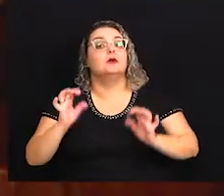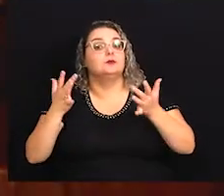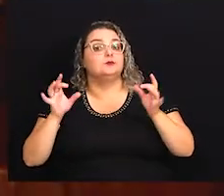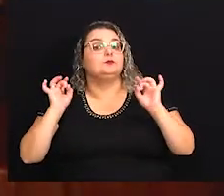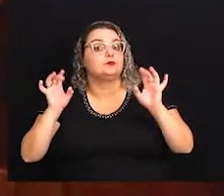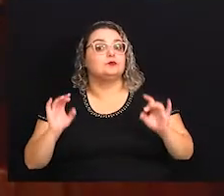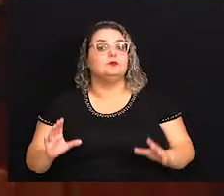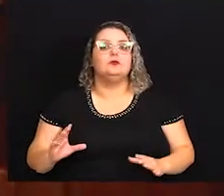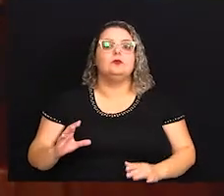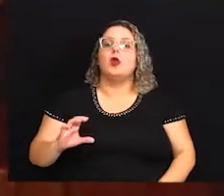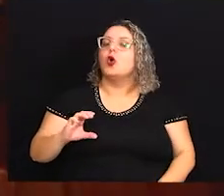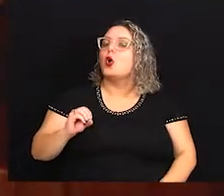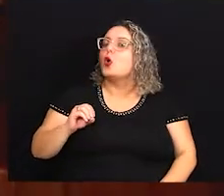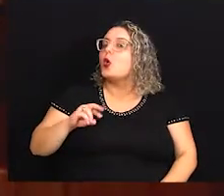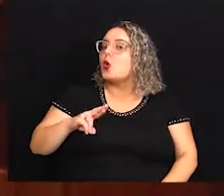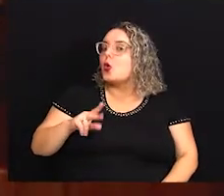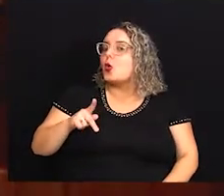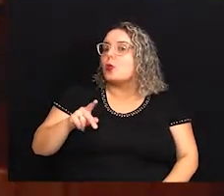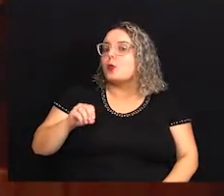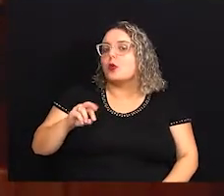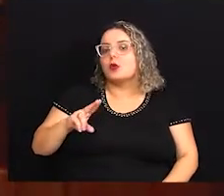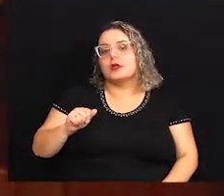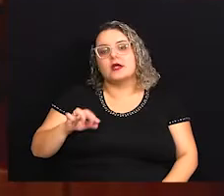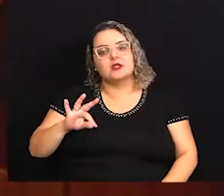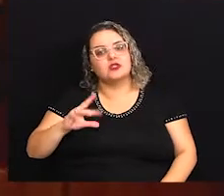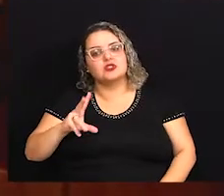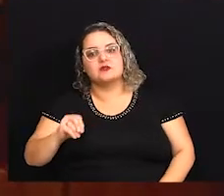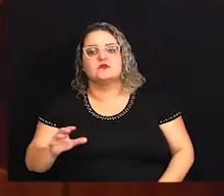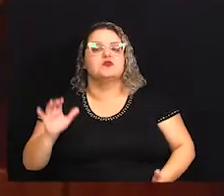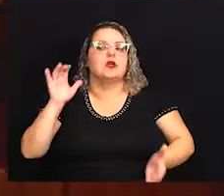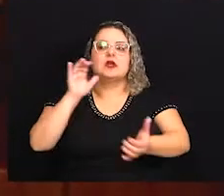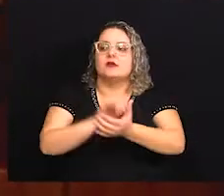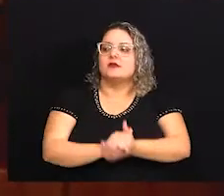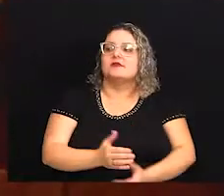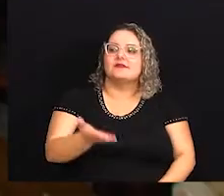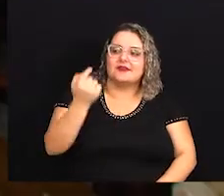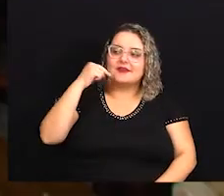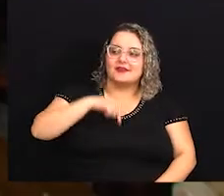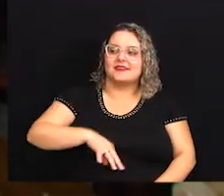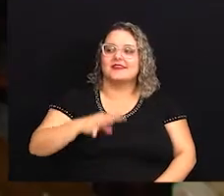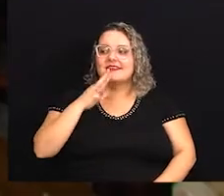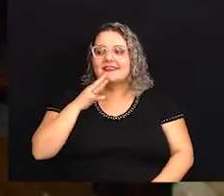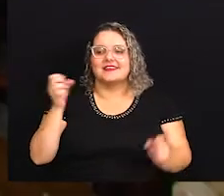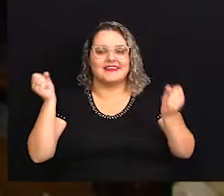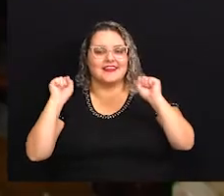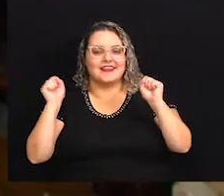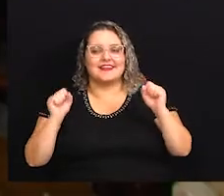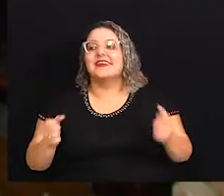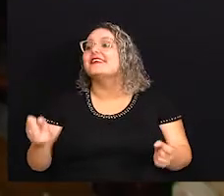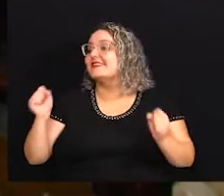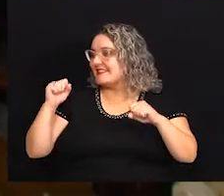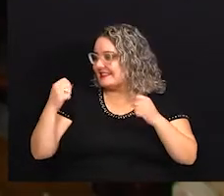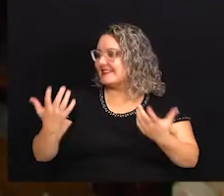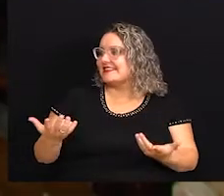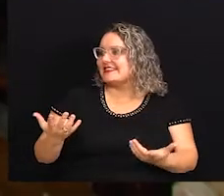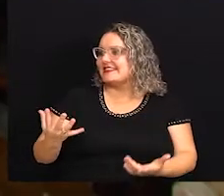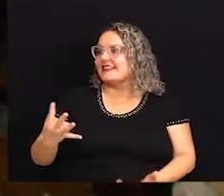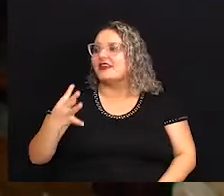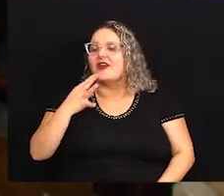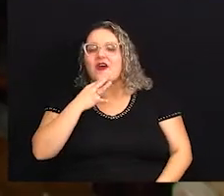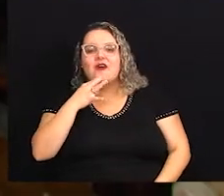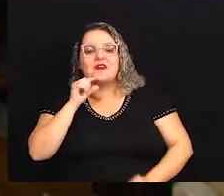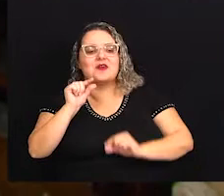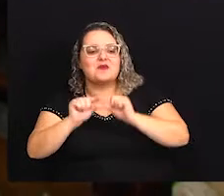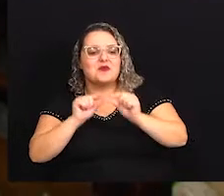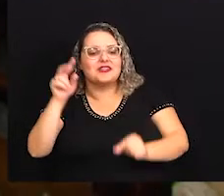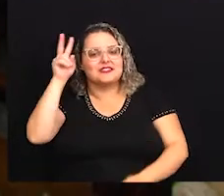eventos especiais, corporativos, casamentos. Vem conhecer a gente. Pessoal adora, né? Sim.